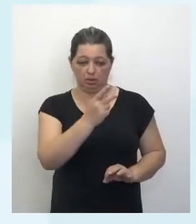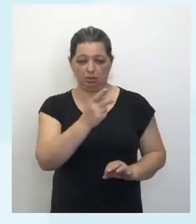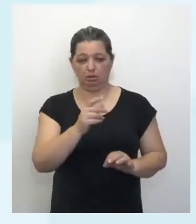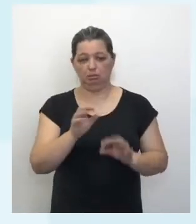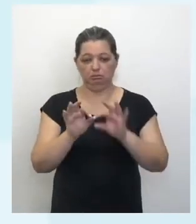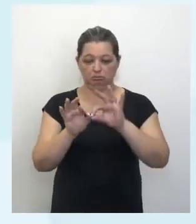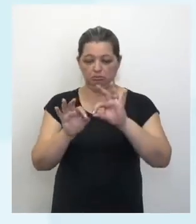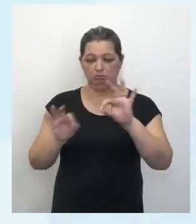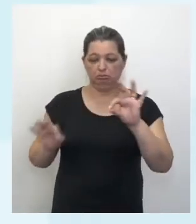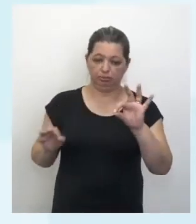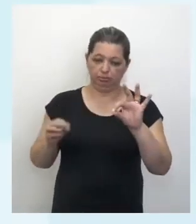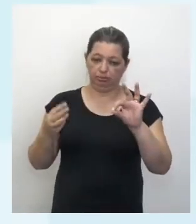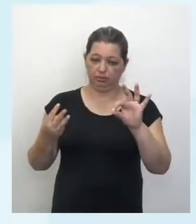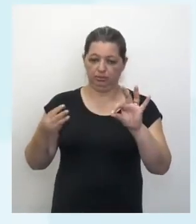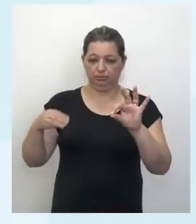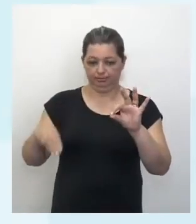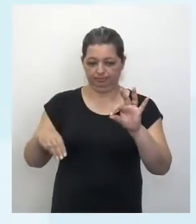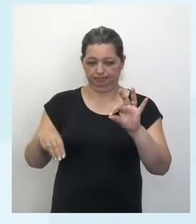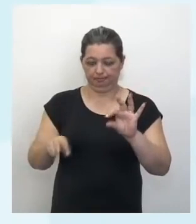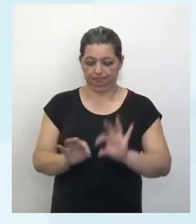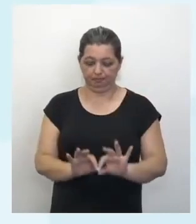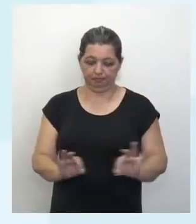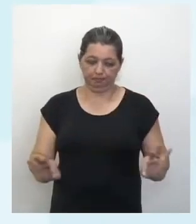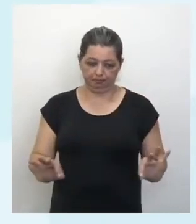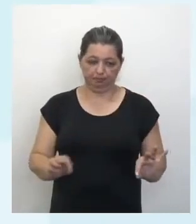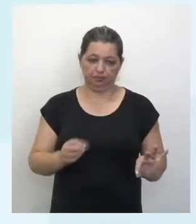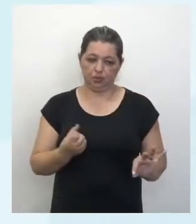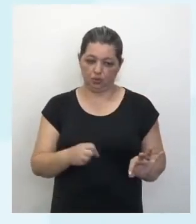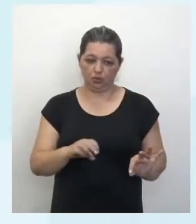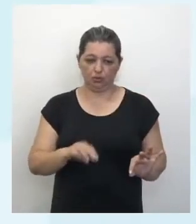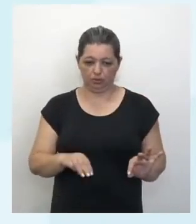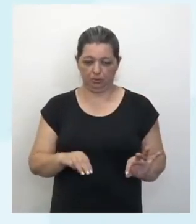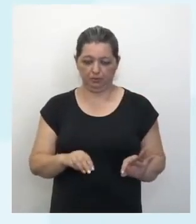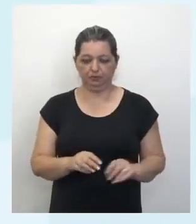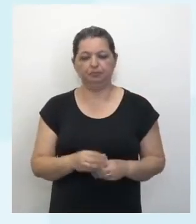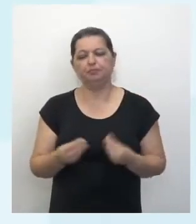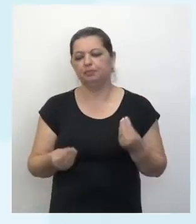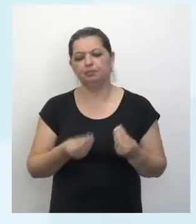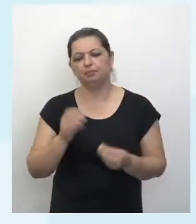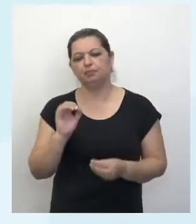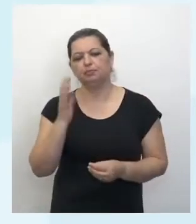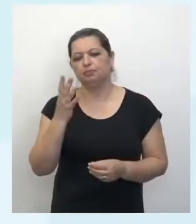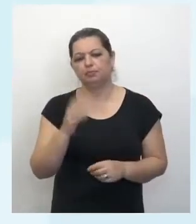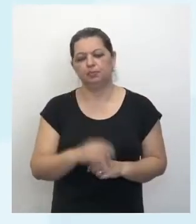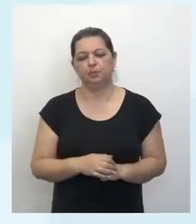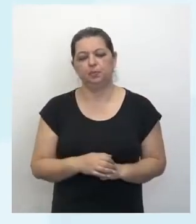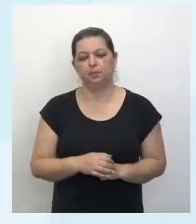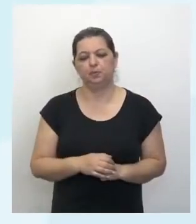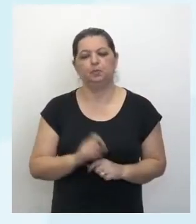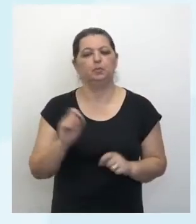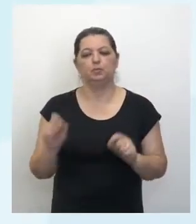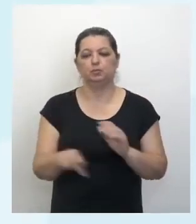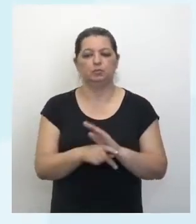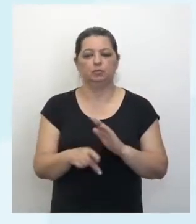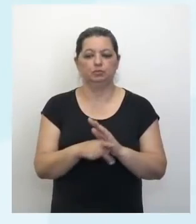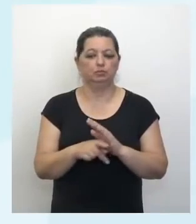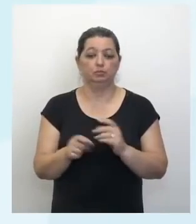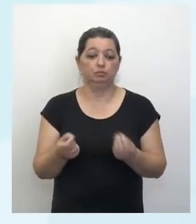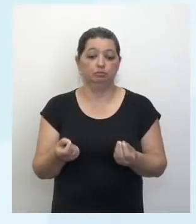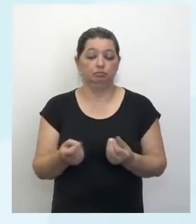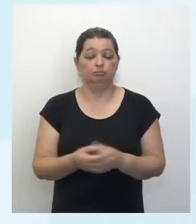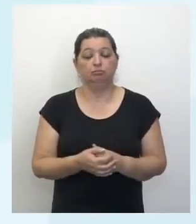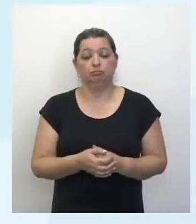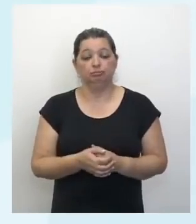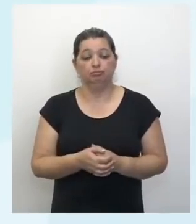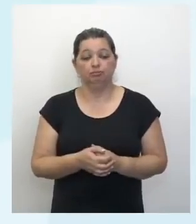desse e a sombra com a sombrinha desse. Quando isso acontece, o que é a proporcionalidade neste caso? Ele